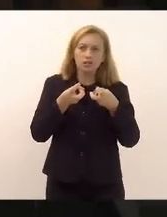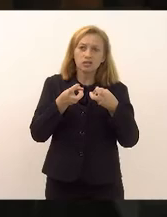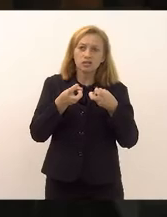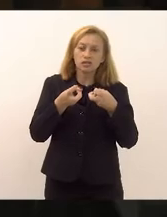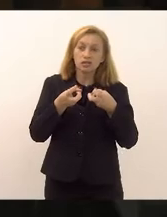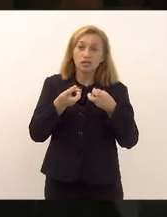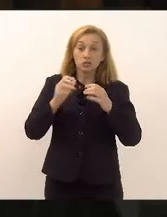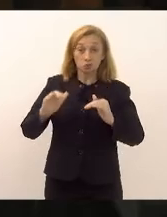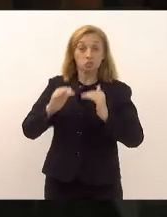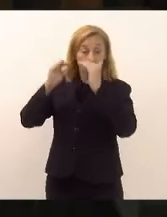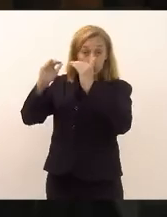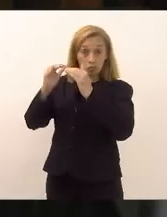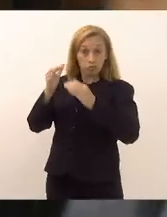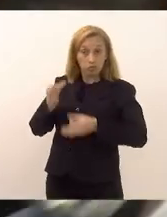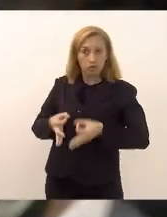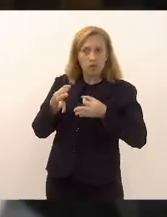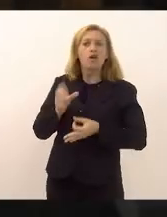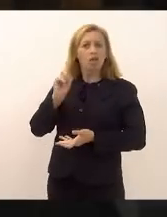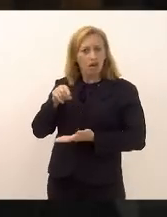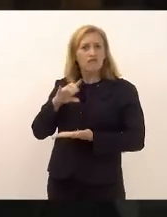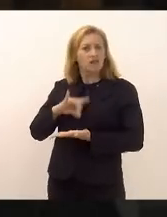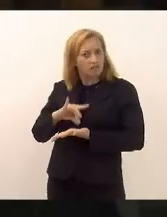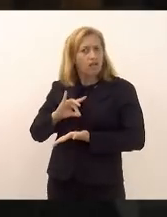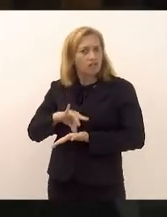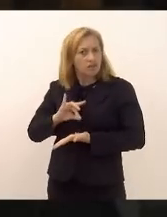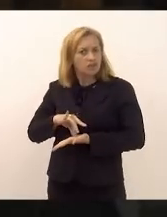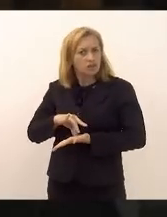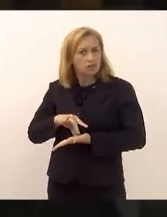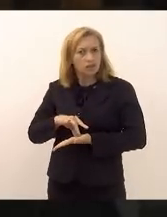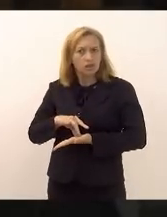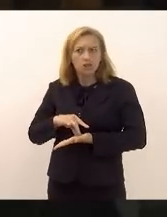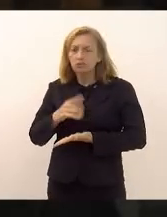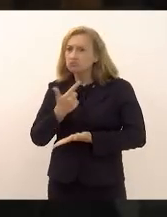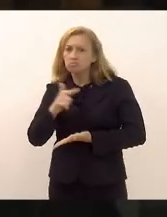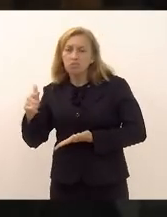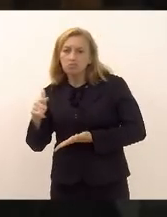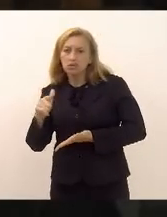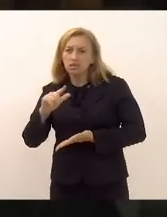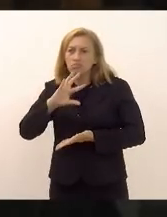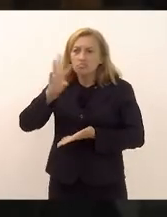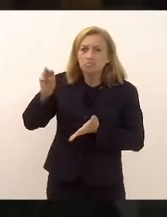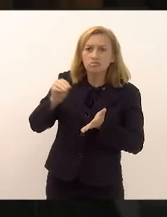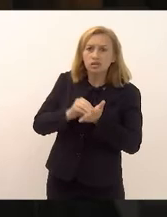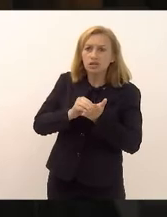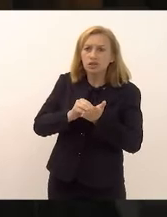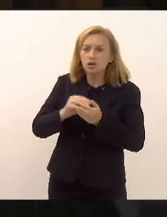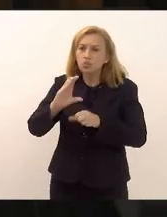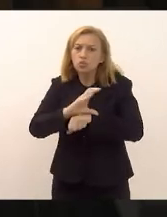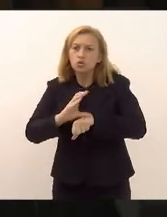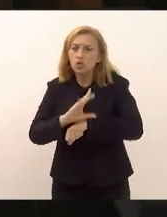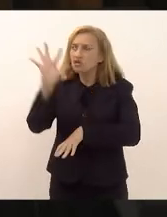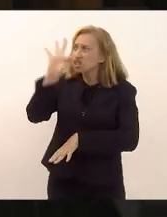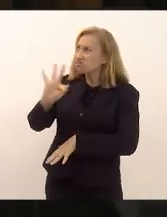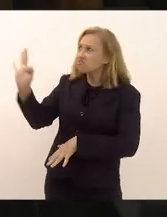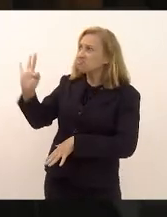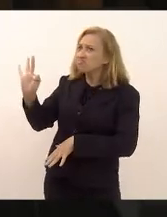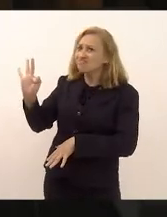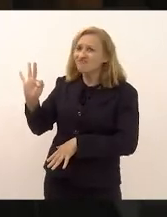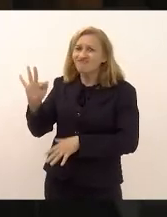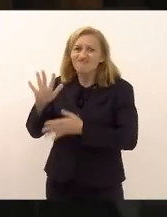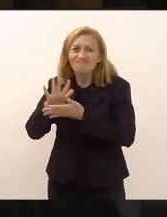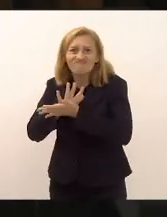o Supremo, e é verdade, que não tem na Constituição Federal nenhum